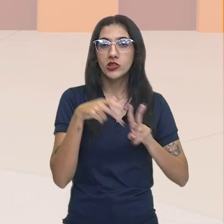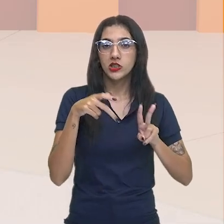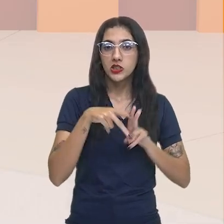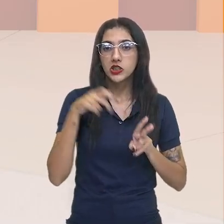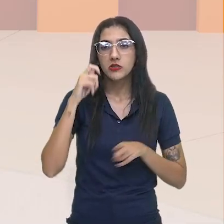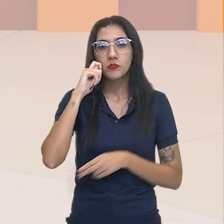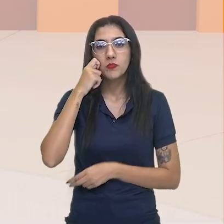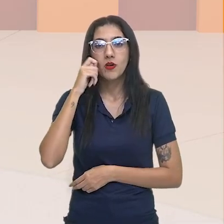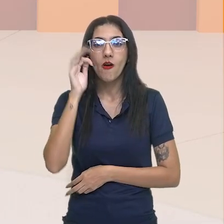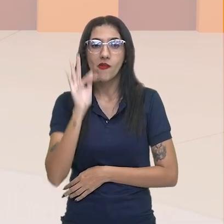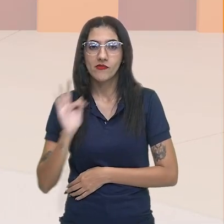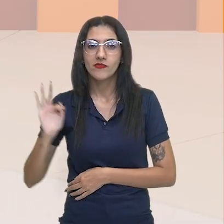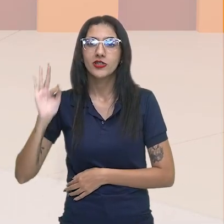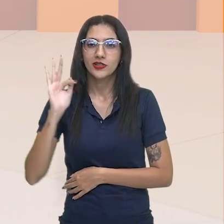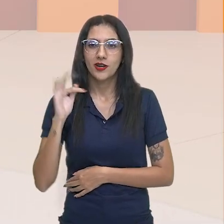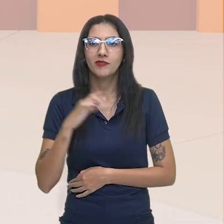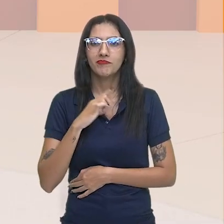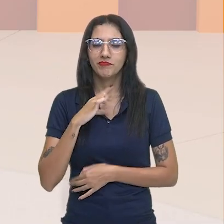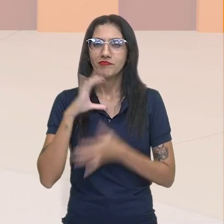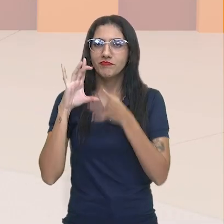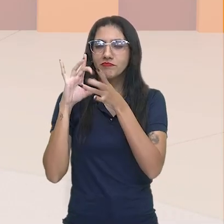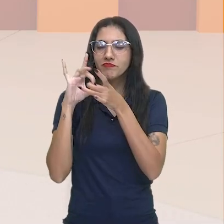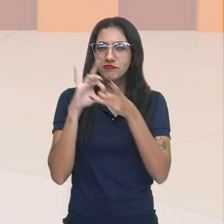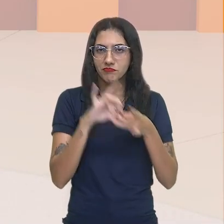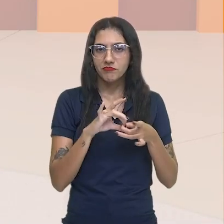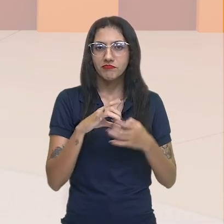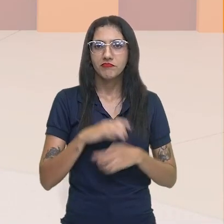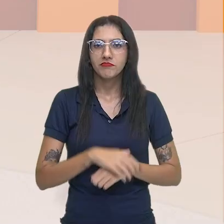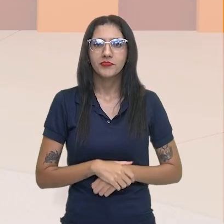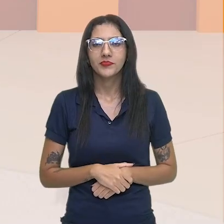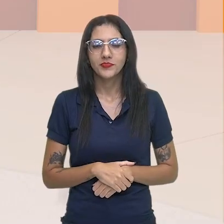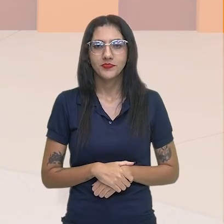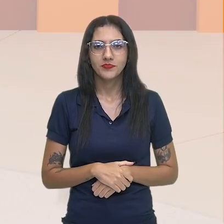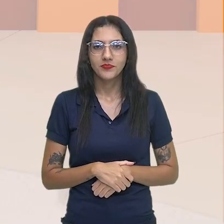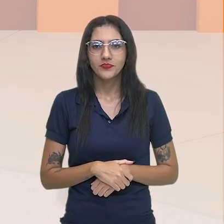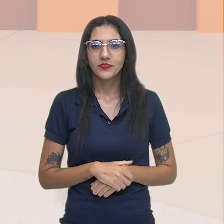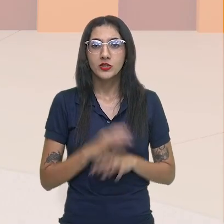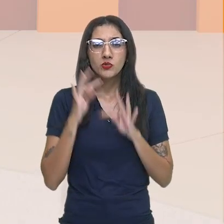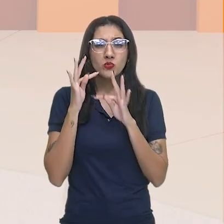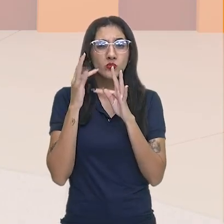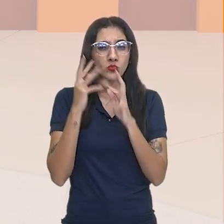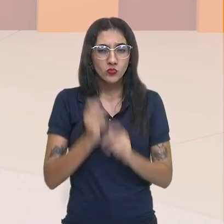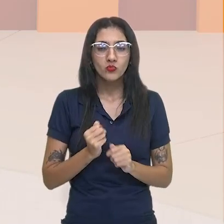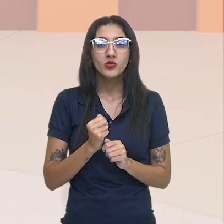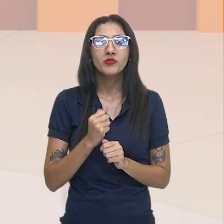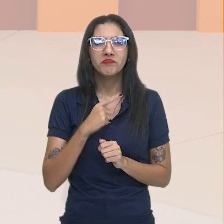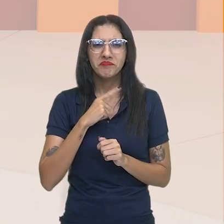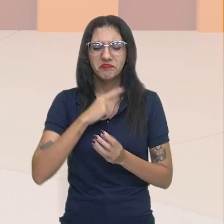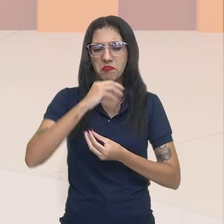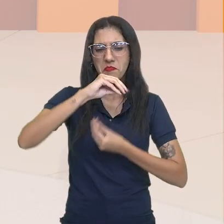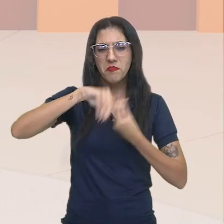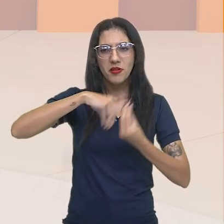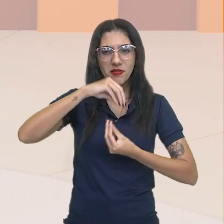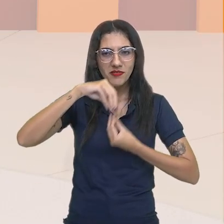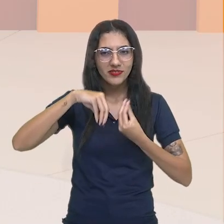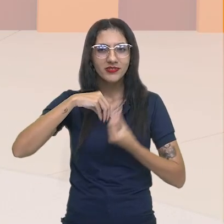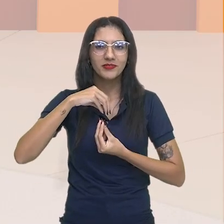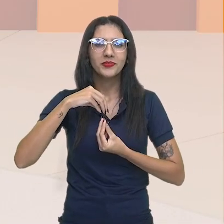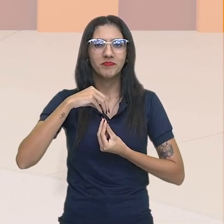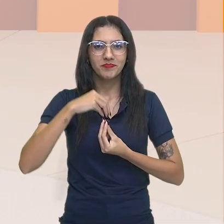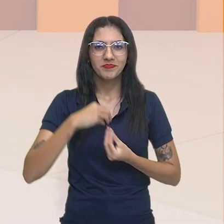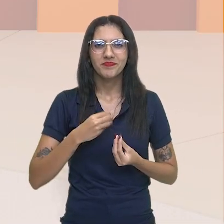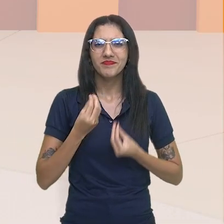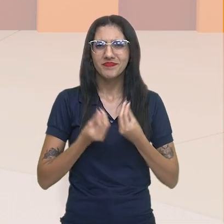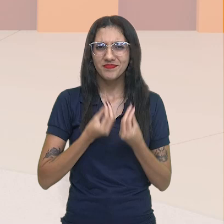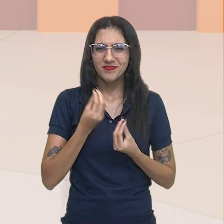africano em profundas interconexões. Tudo isso está, assim, misturado, como se